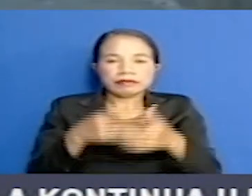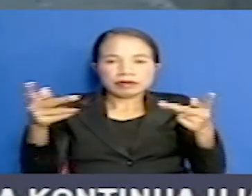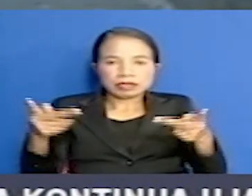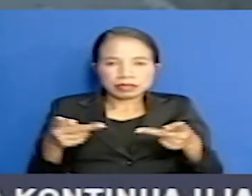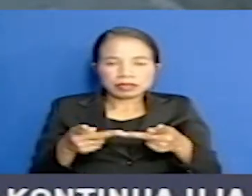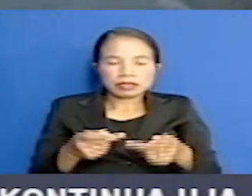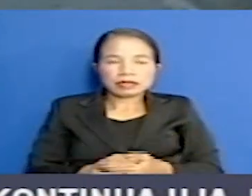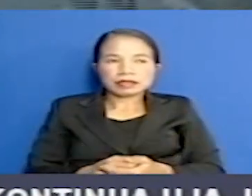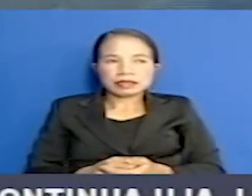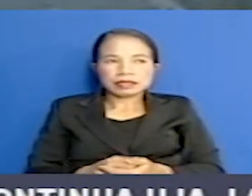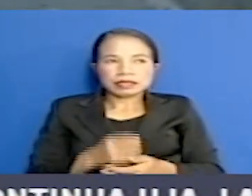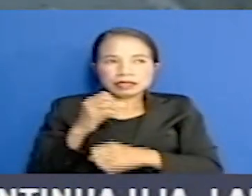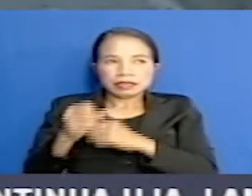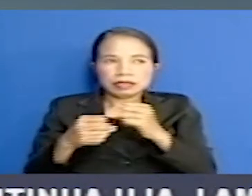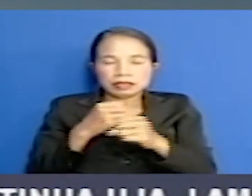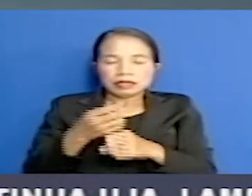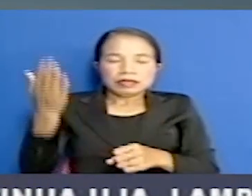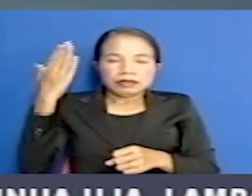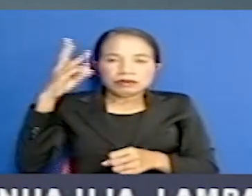refere. Tinang hira ke liuba